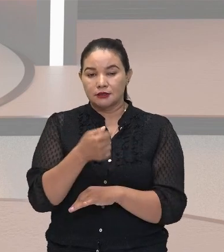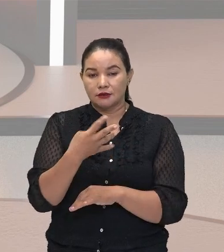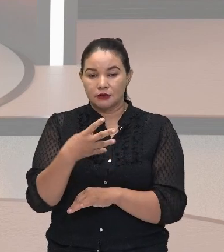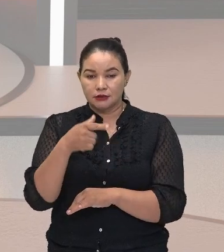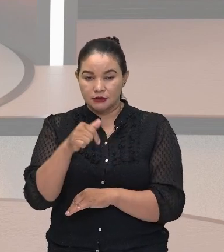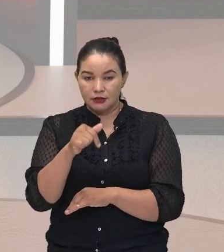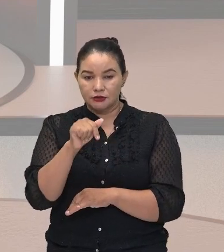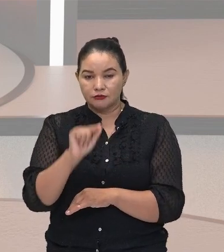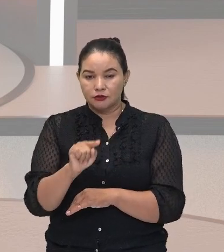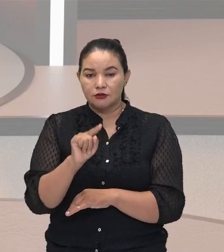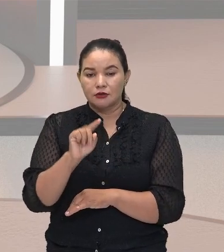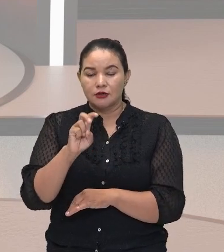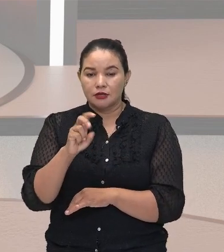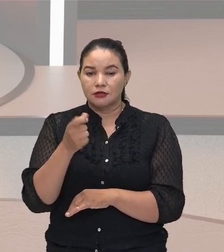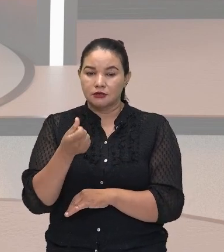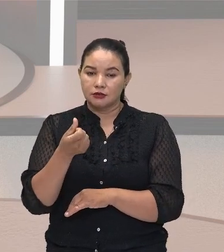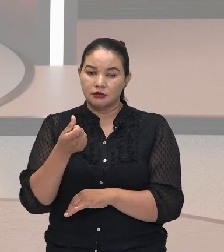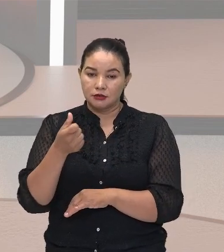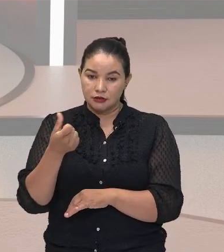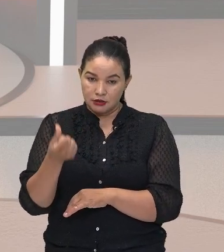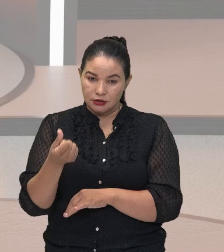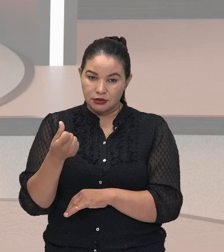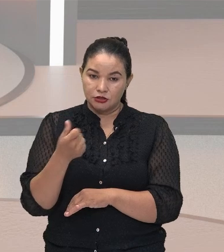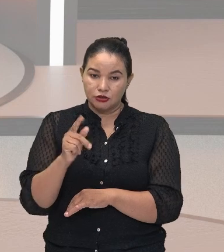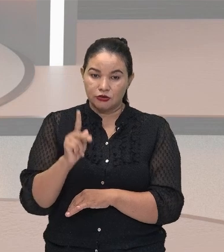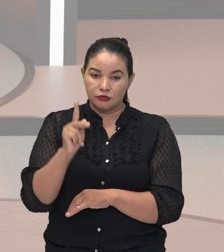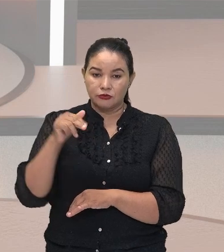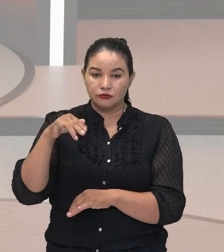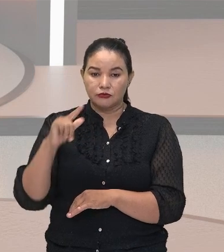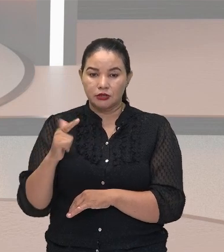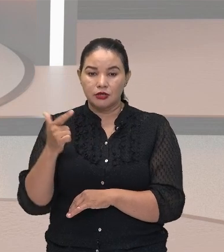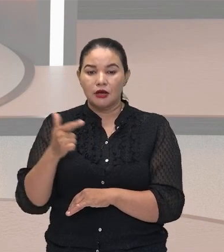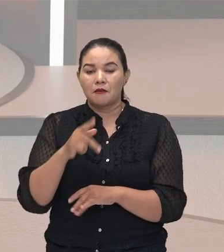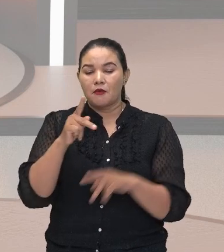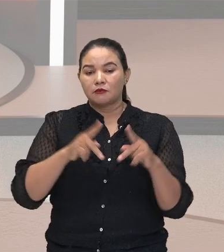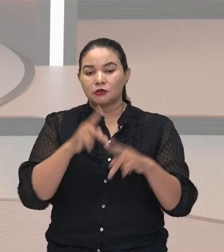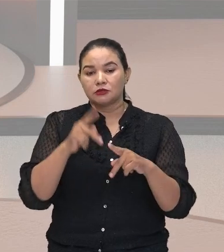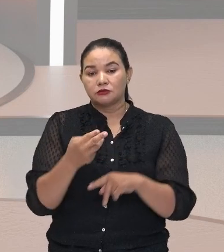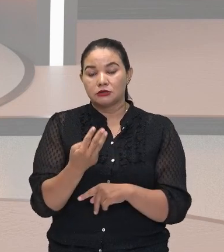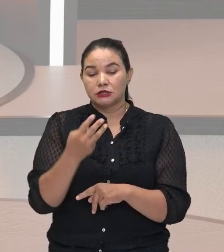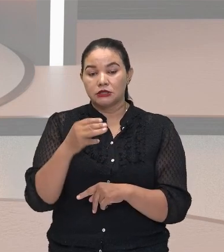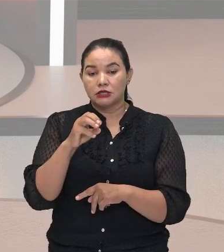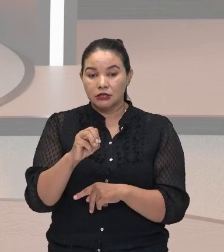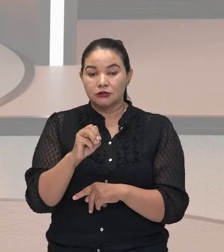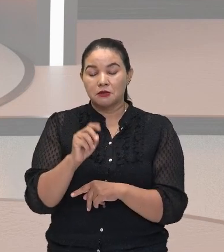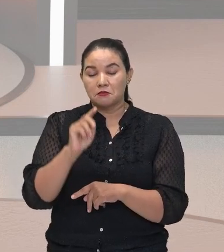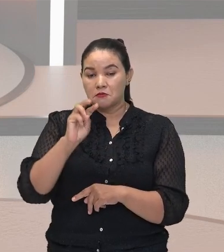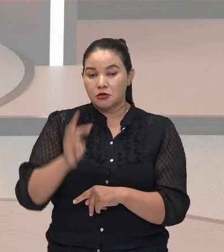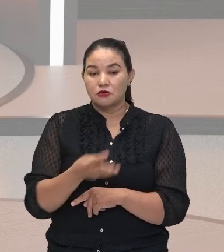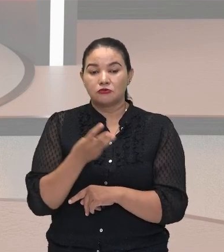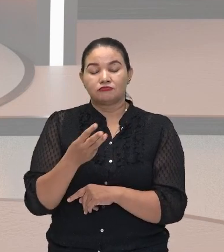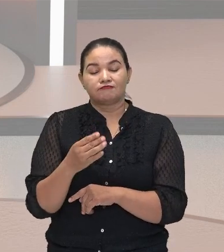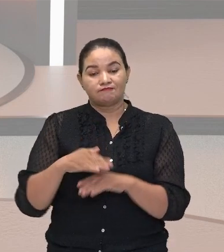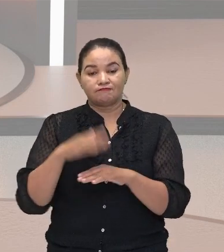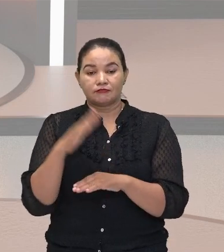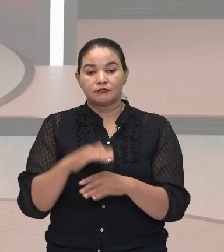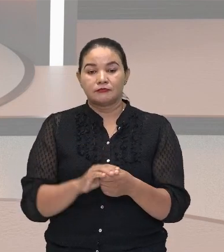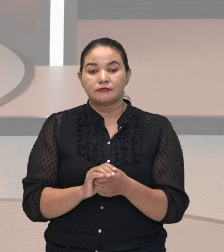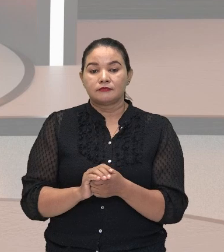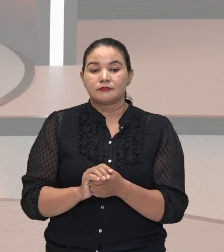147.516 km² e uma população de um pouco mais de 30 milhões de habitantes. O IDH